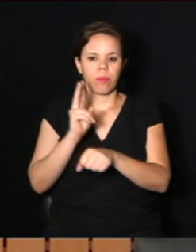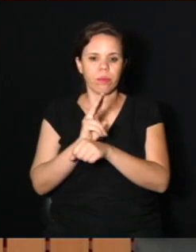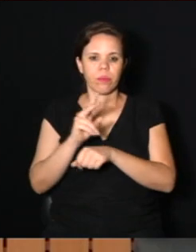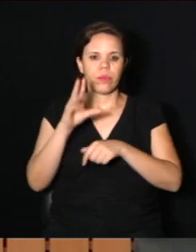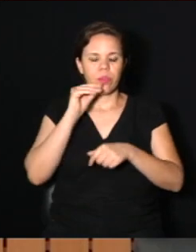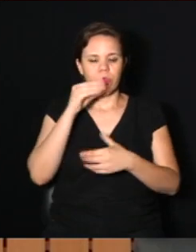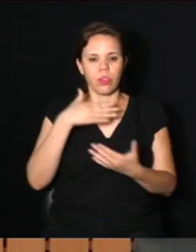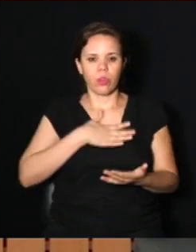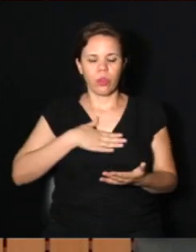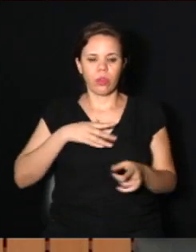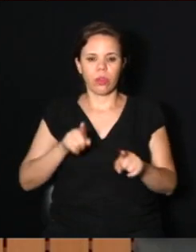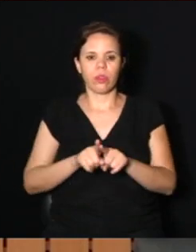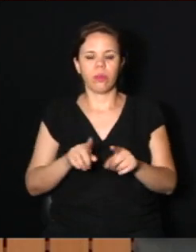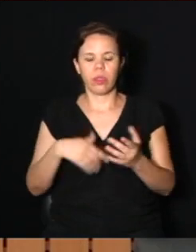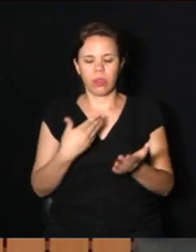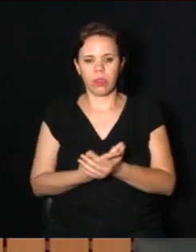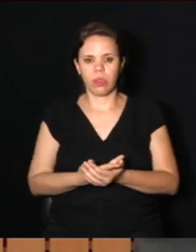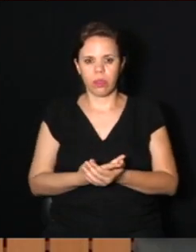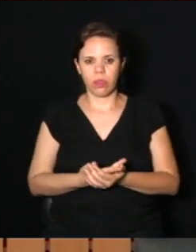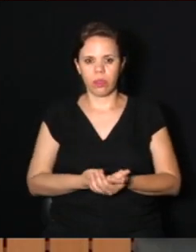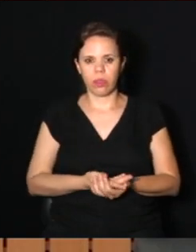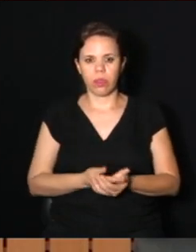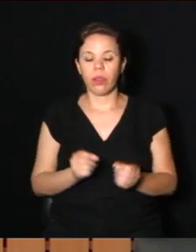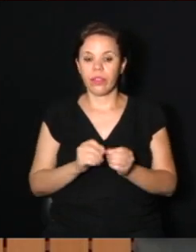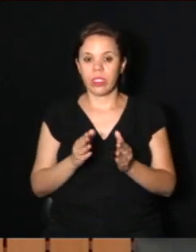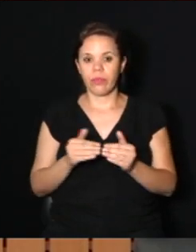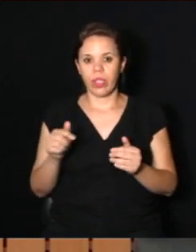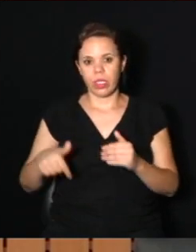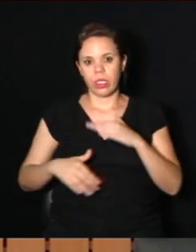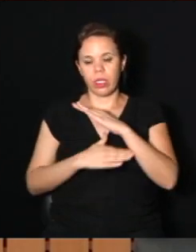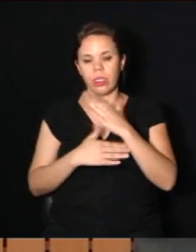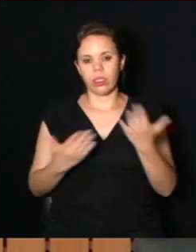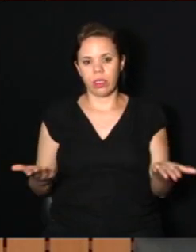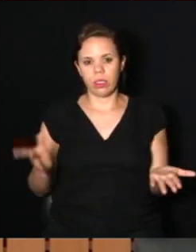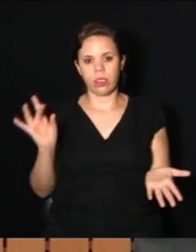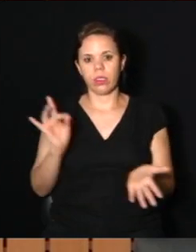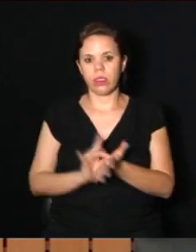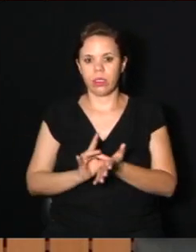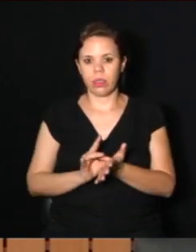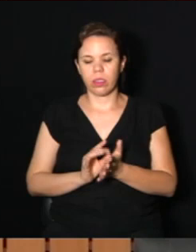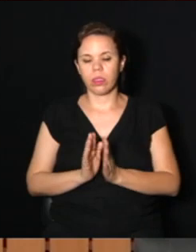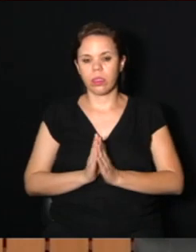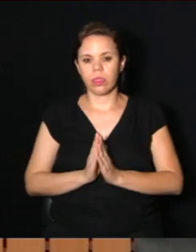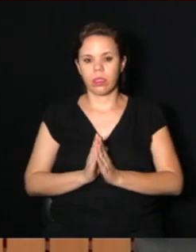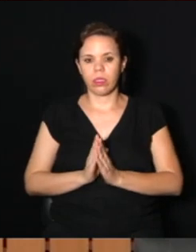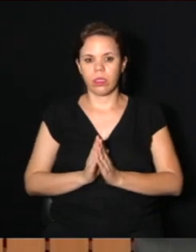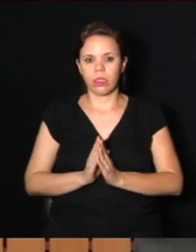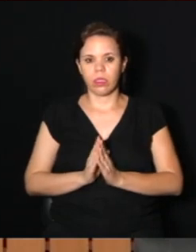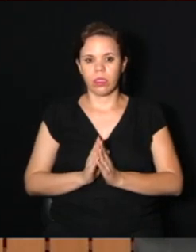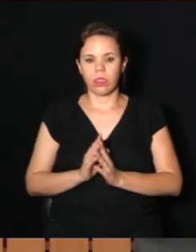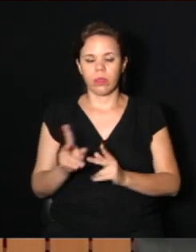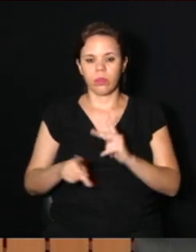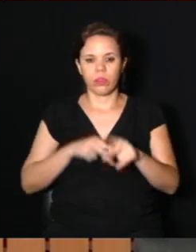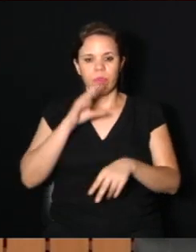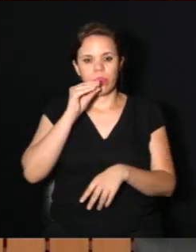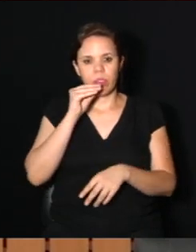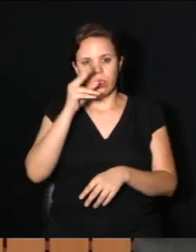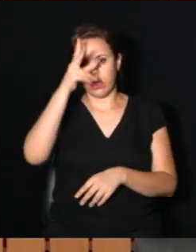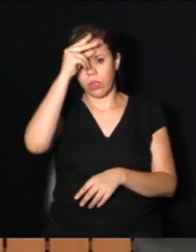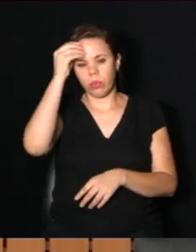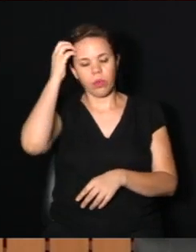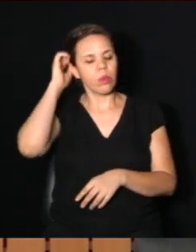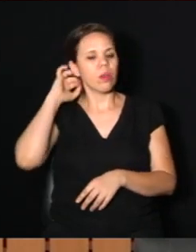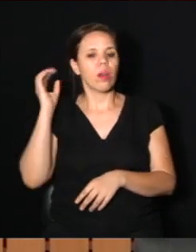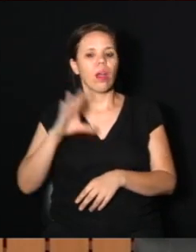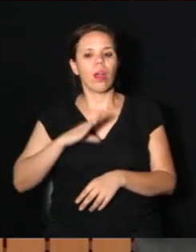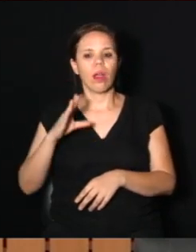Então, eu gostaria até de fazer um apelo à casa, inclusive, né, que considerasse eles, enquanto servidores públicos municipais, a